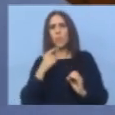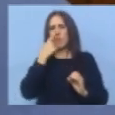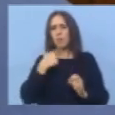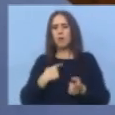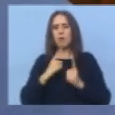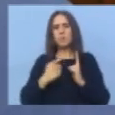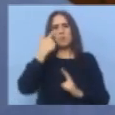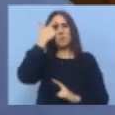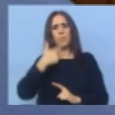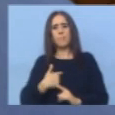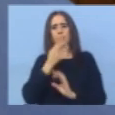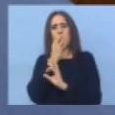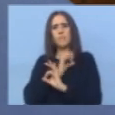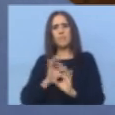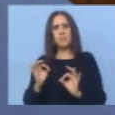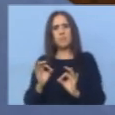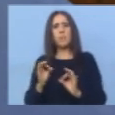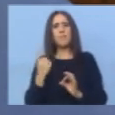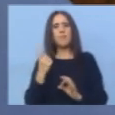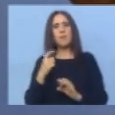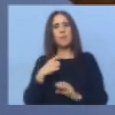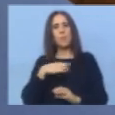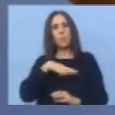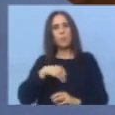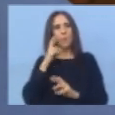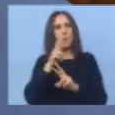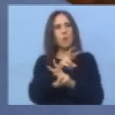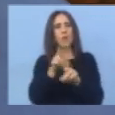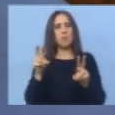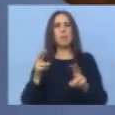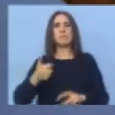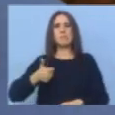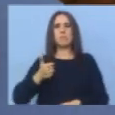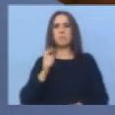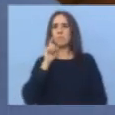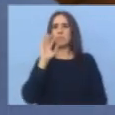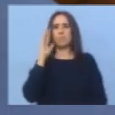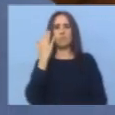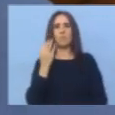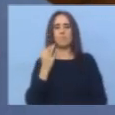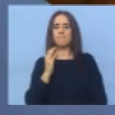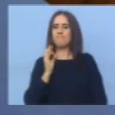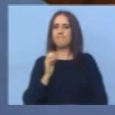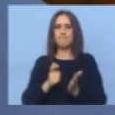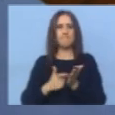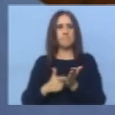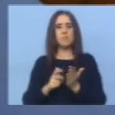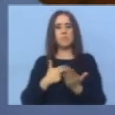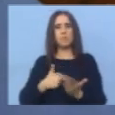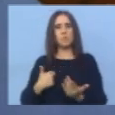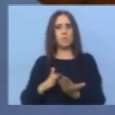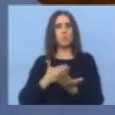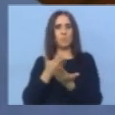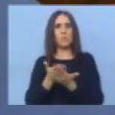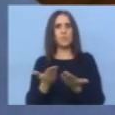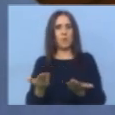na minha perfeição, perdendo uma visão global que é absolutamente fundamental e essencial na proposta do cristianismo, não é?